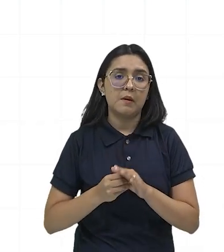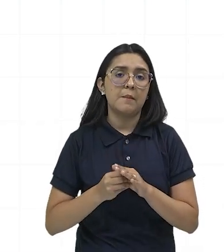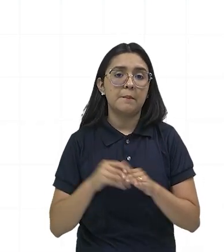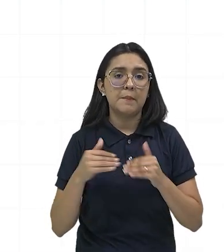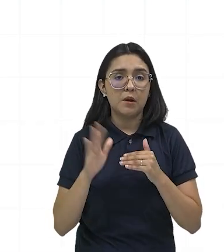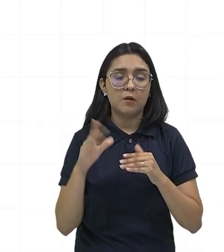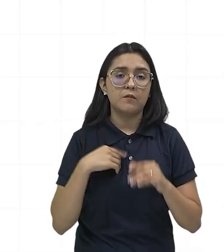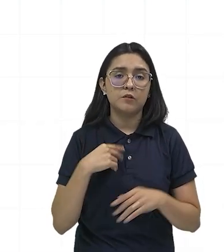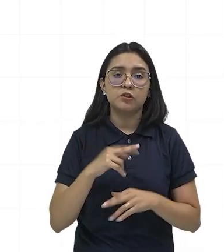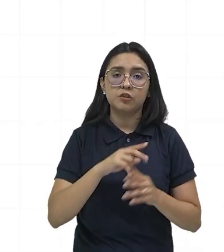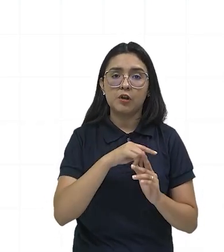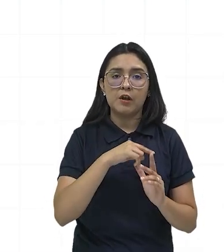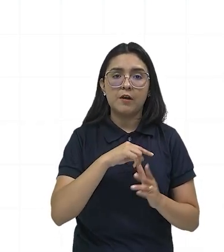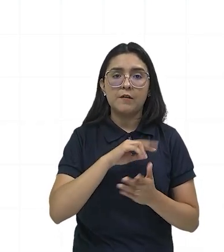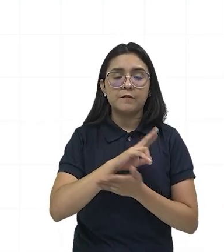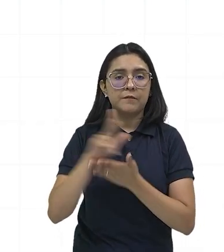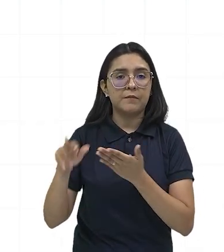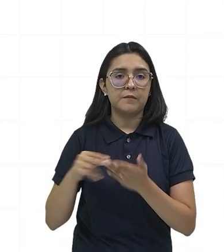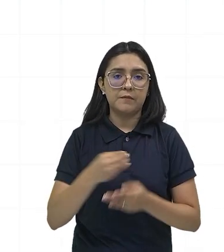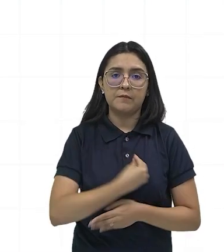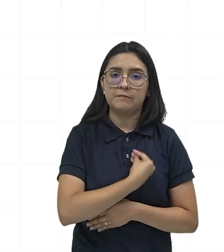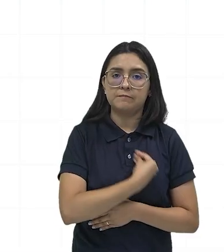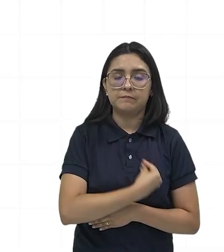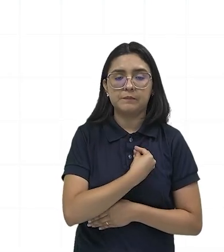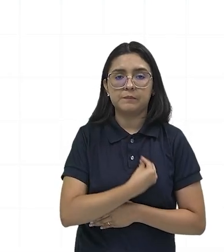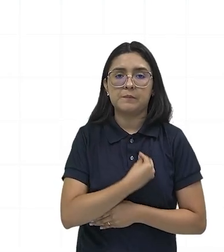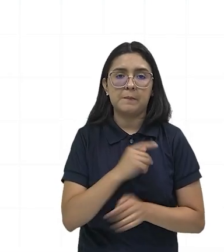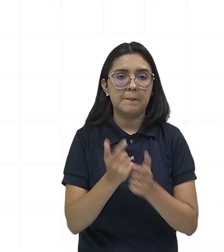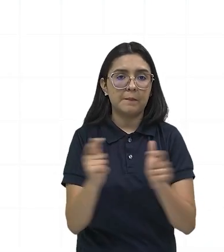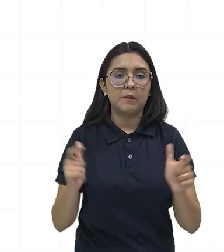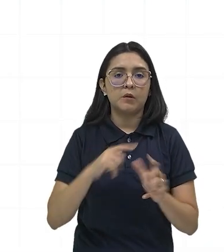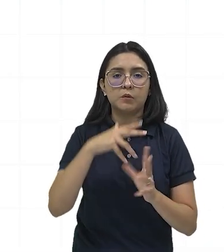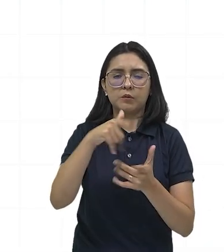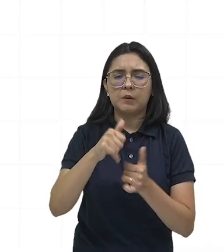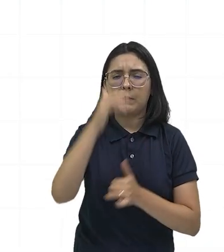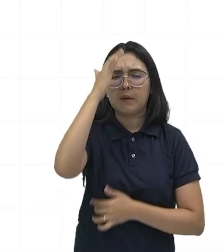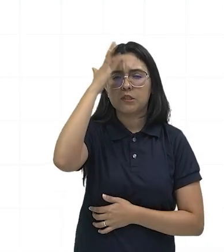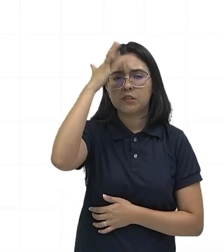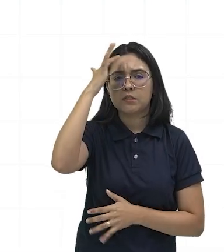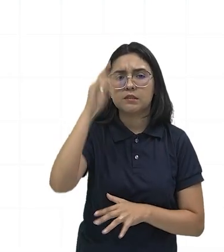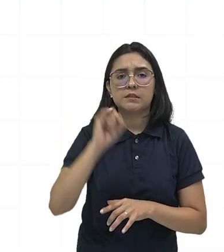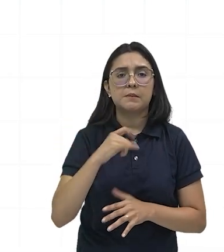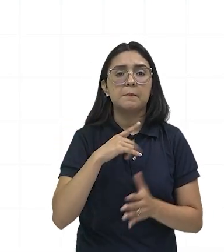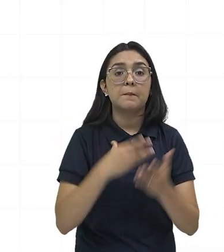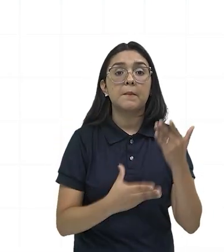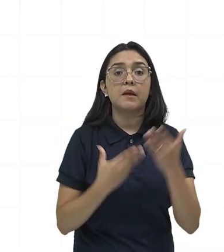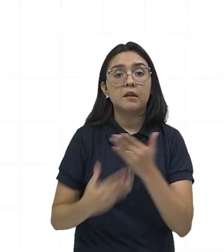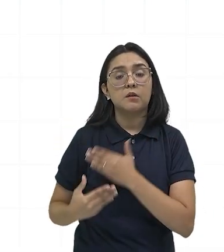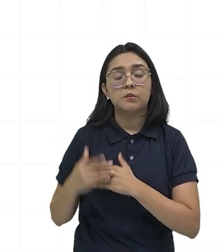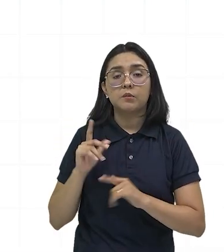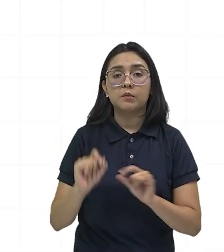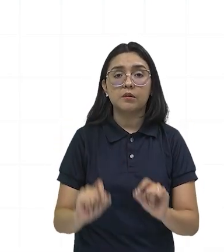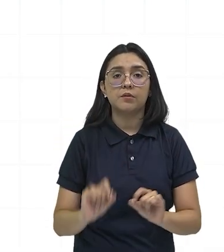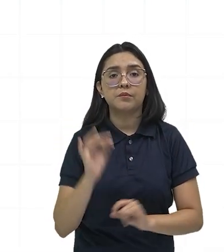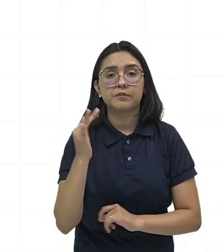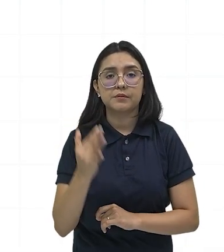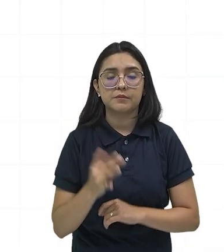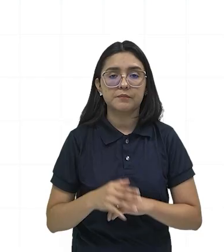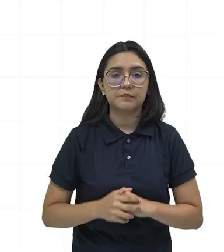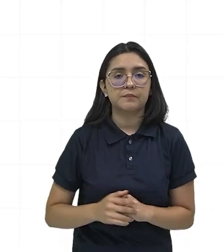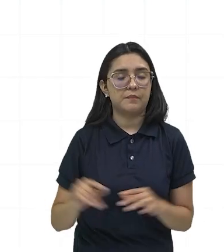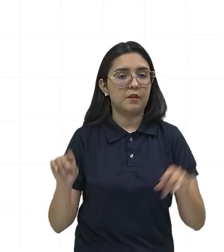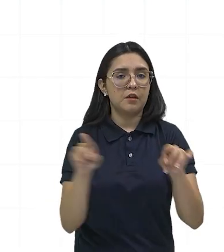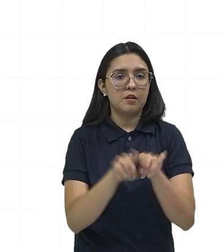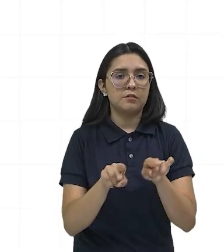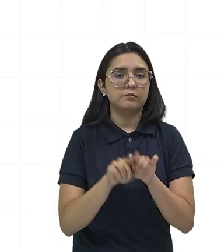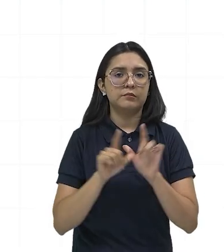não conhece quase nada disso. Então, imaginem, se a gente estiver perdendo, a gente acaba perdendo muita